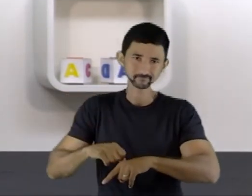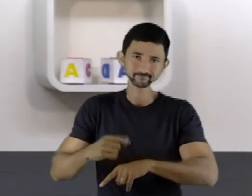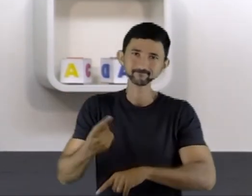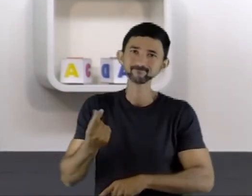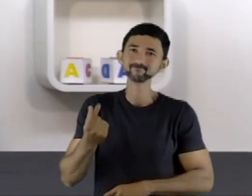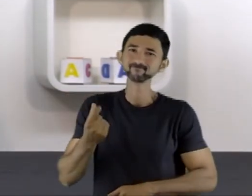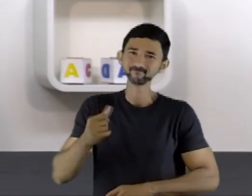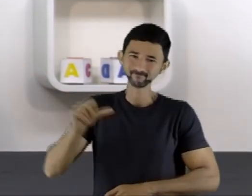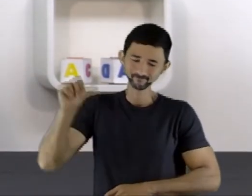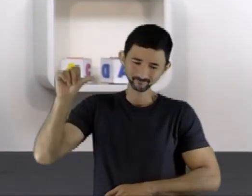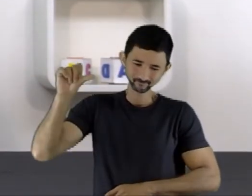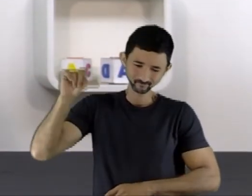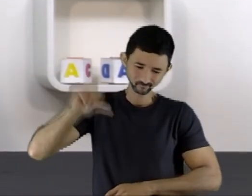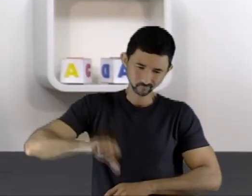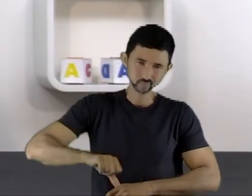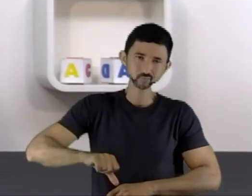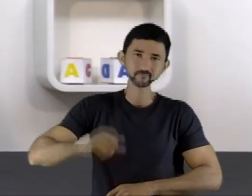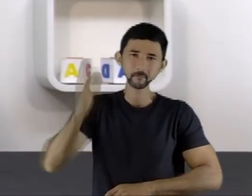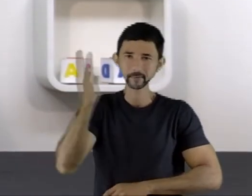brasileira também